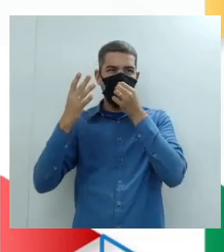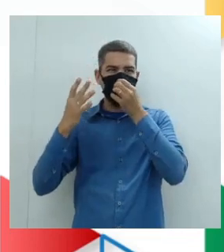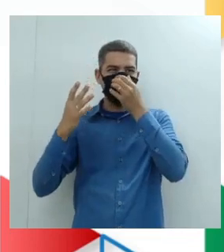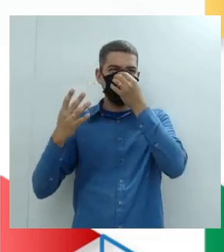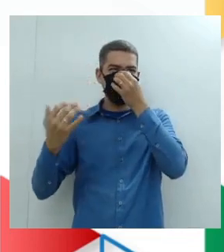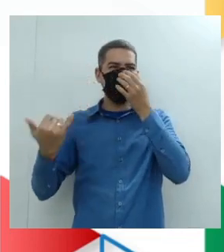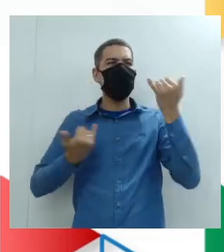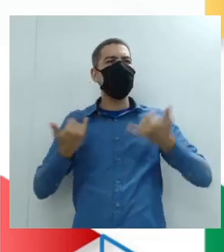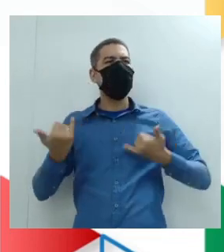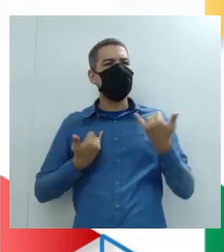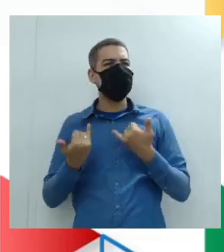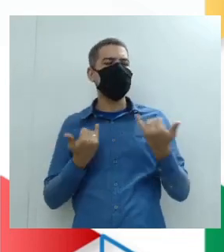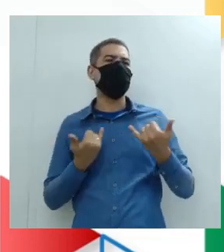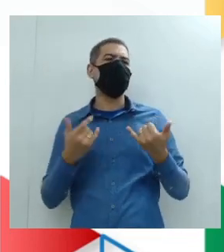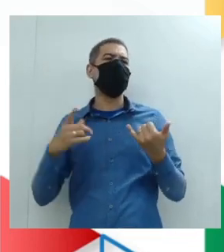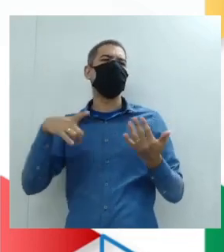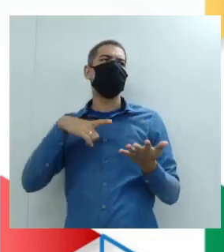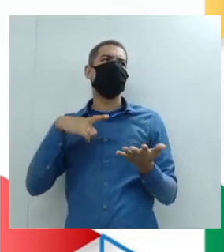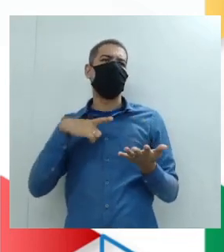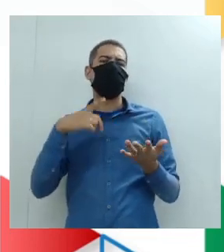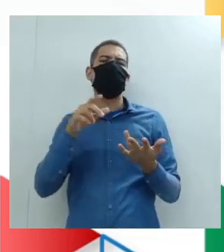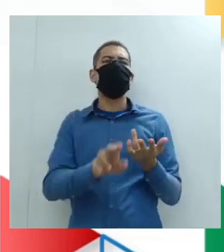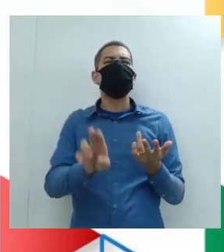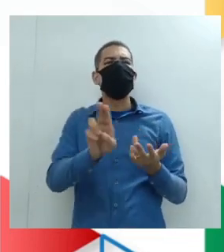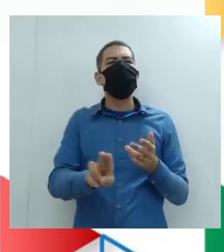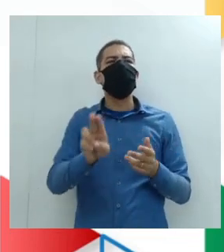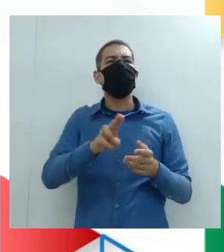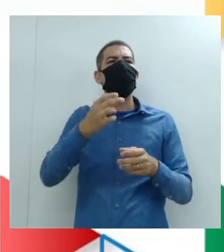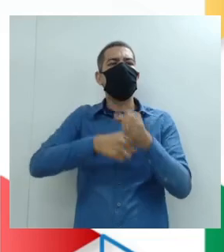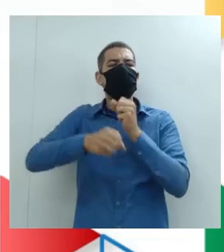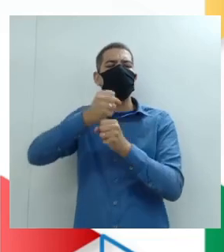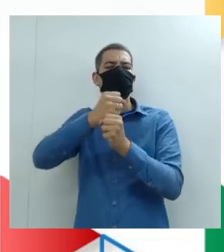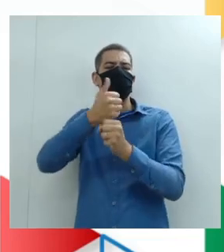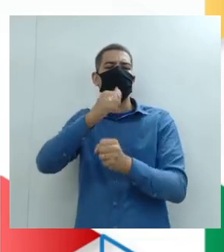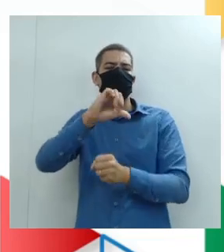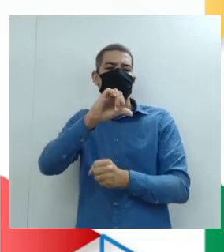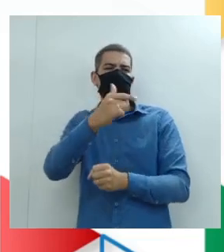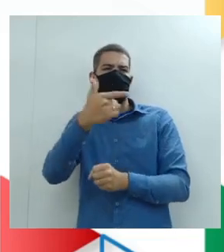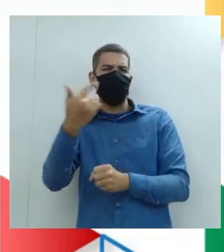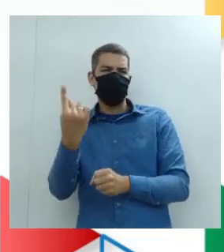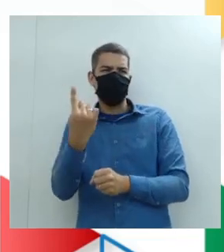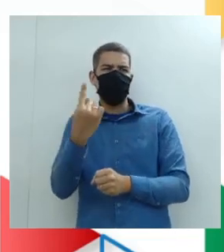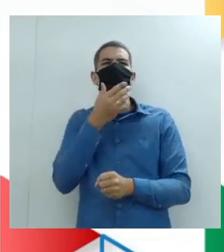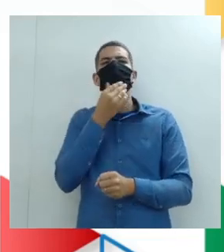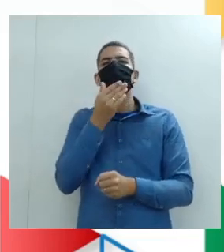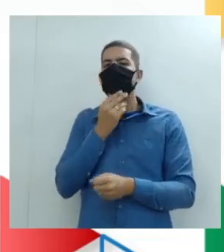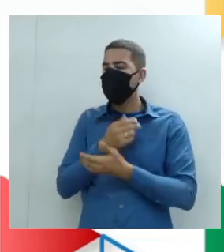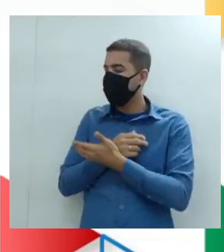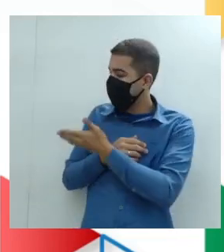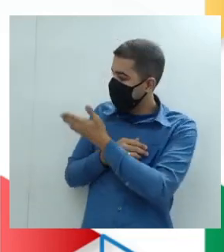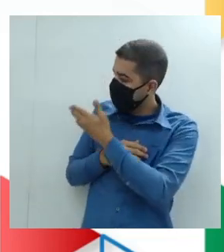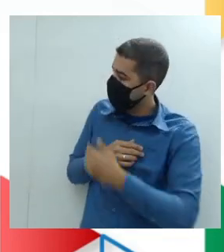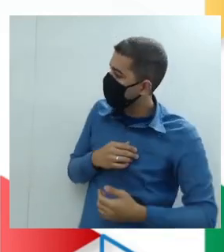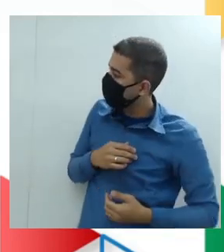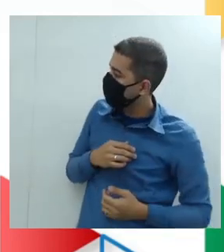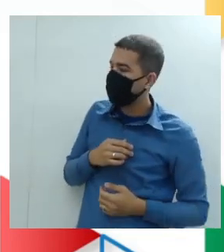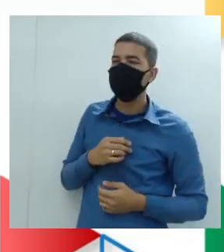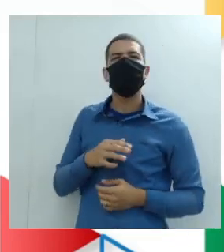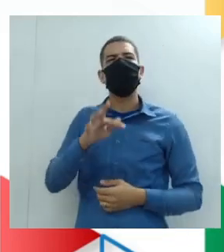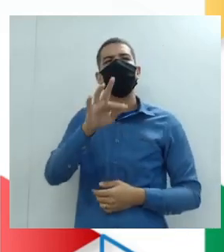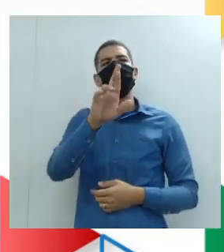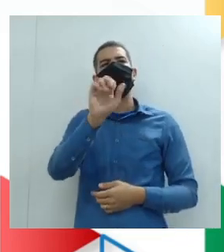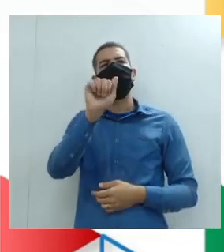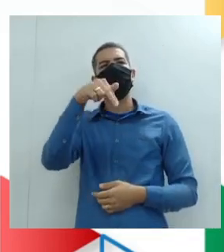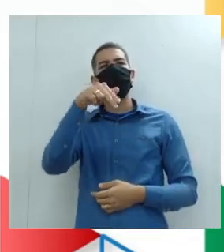e encaminhamentos. Eles são utilizados desde 1921 por esse grande engenheiro mecânico chamado